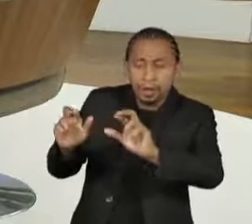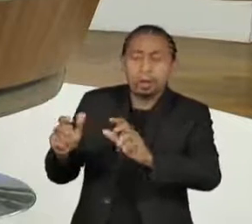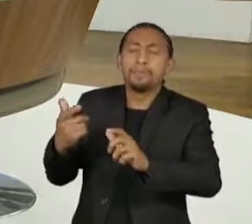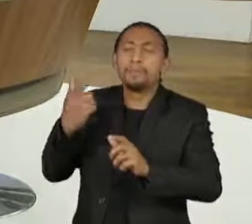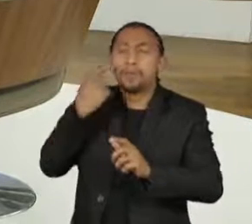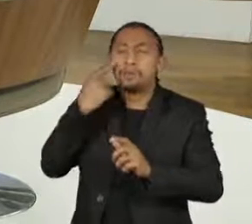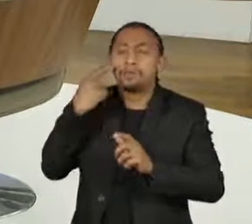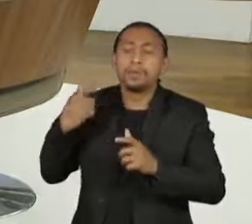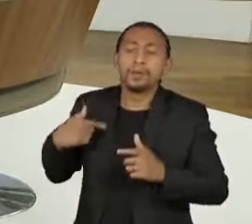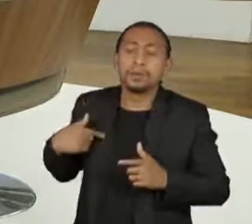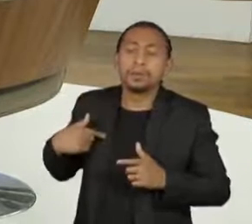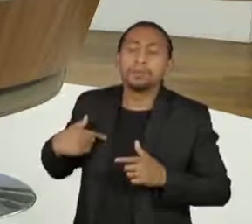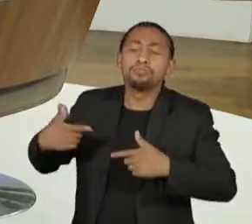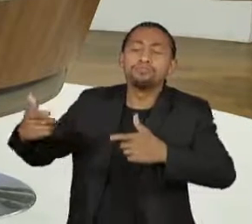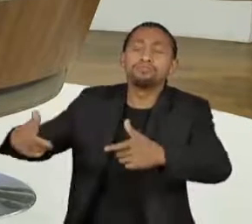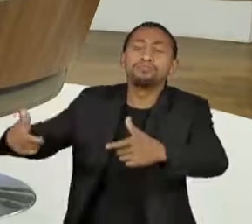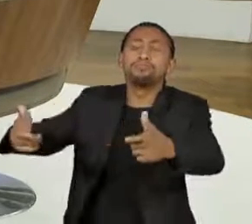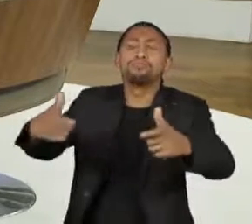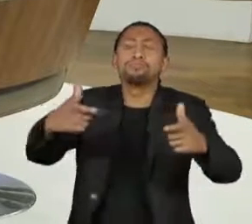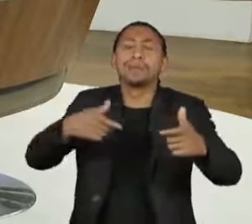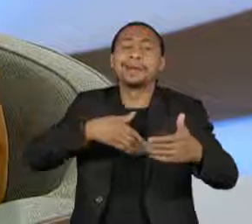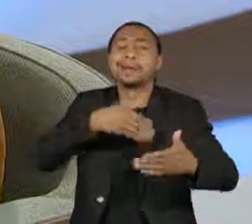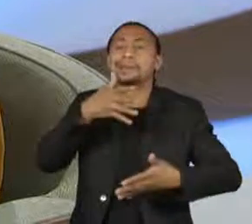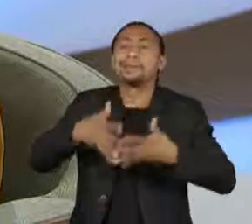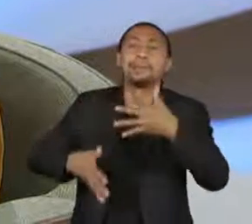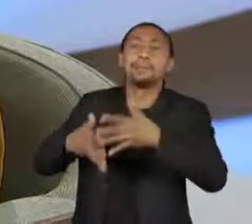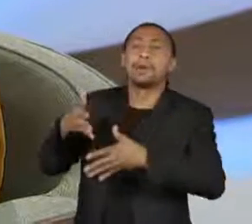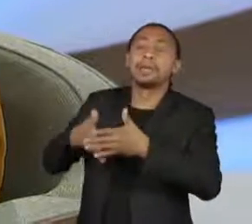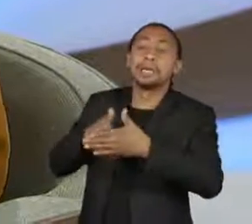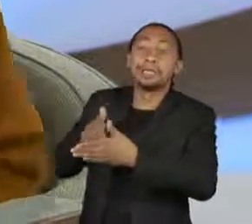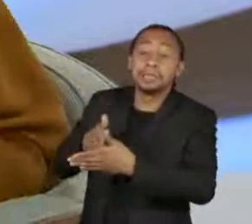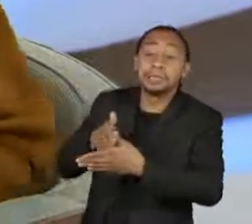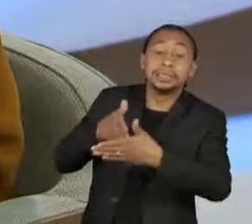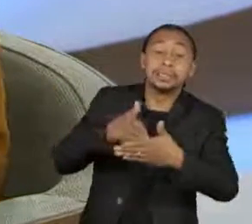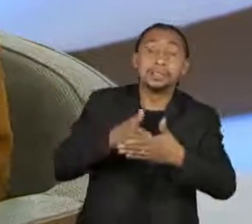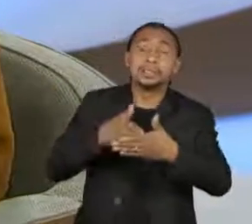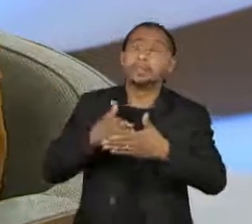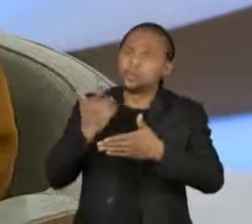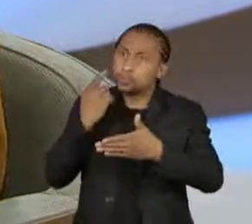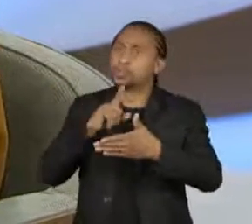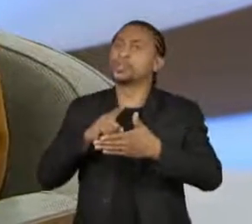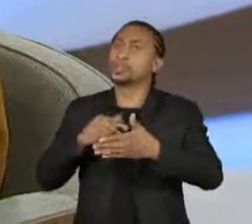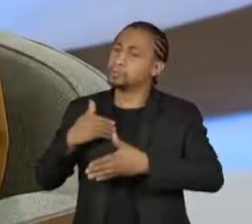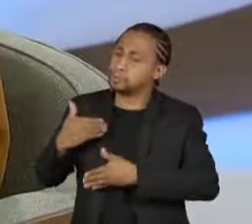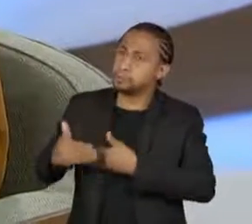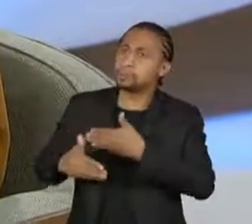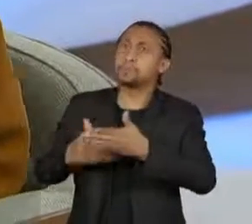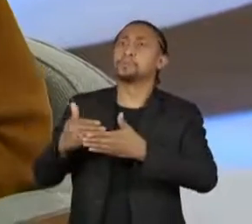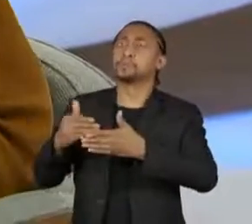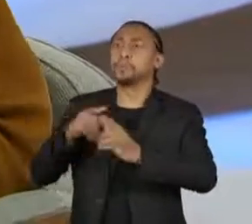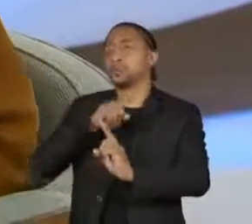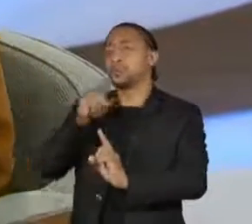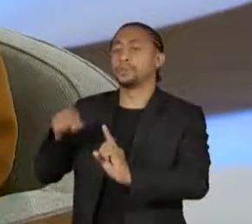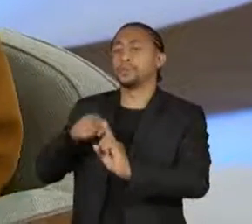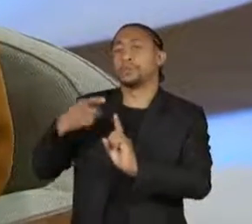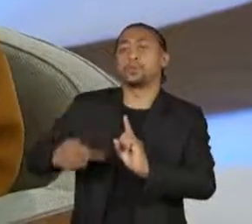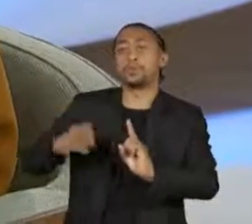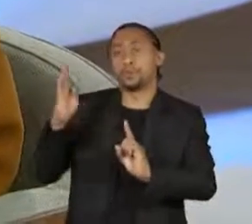setores estão impedindo que a gente consiga alcançar a meta assumida pelo Brasil